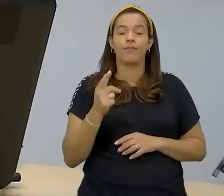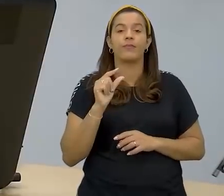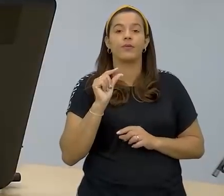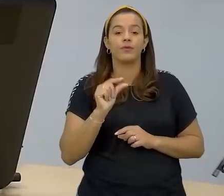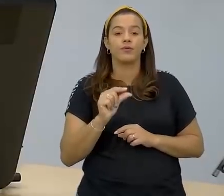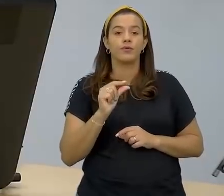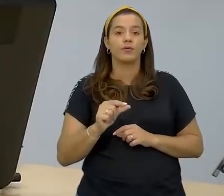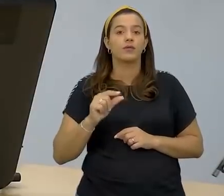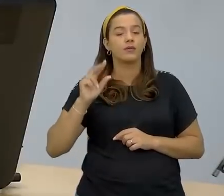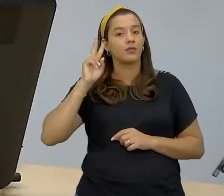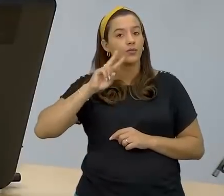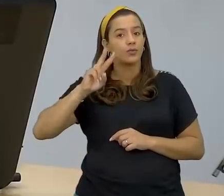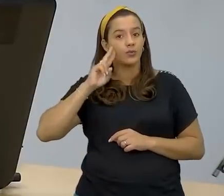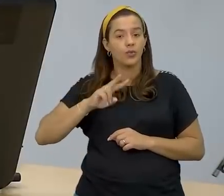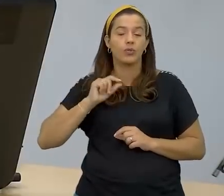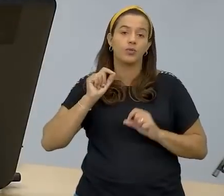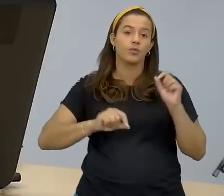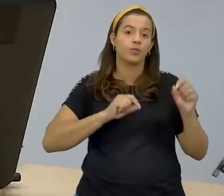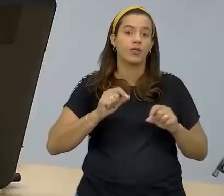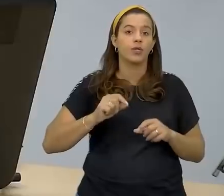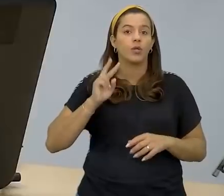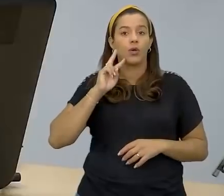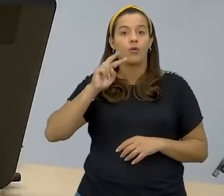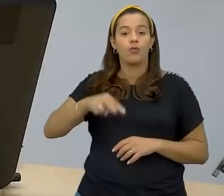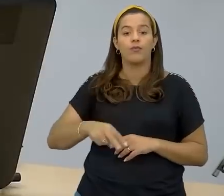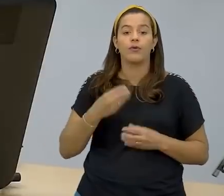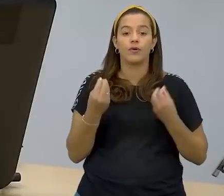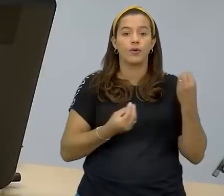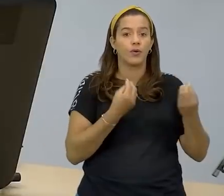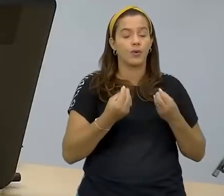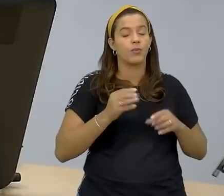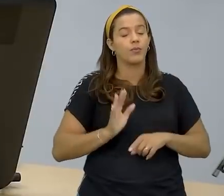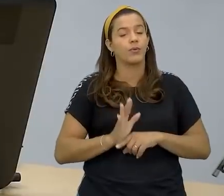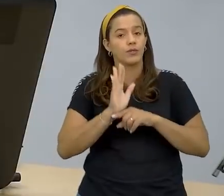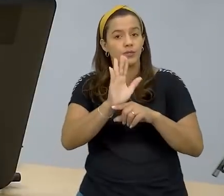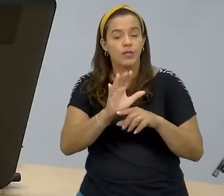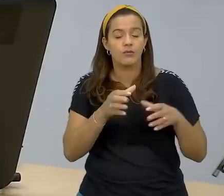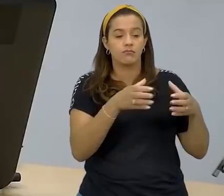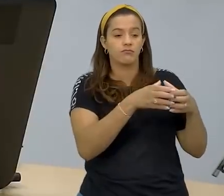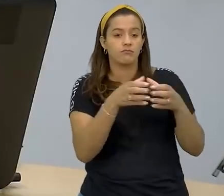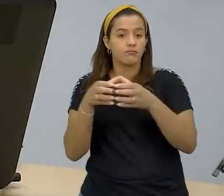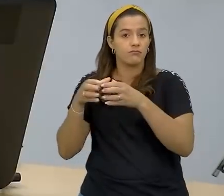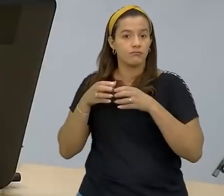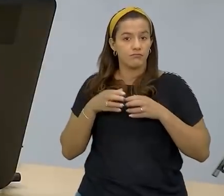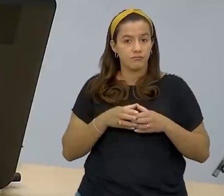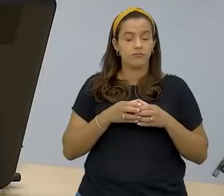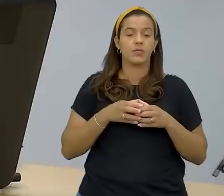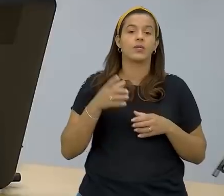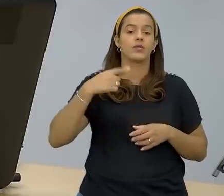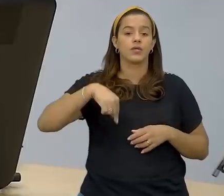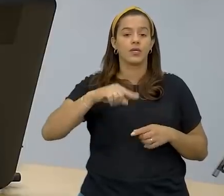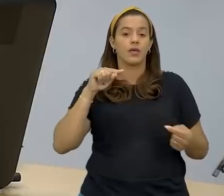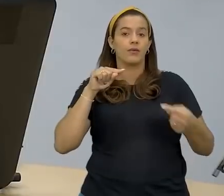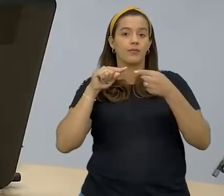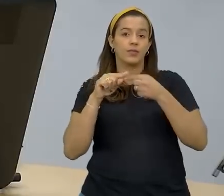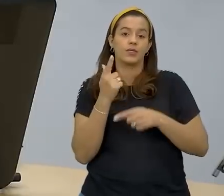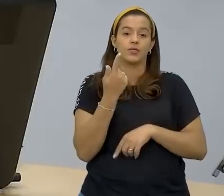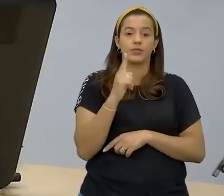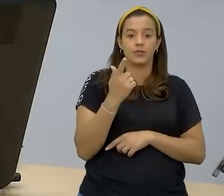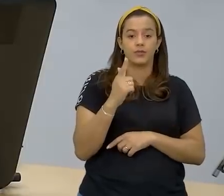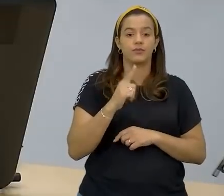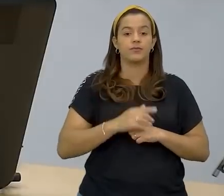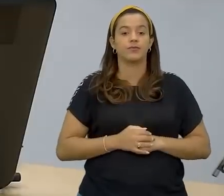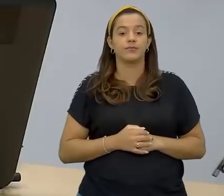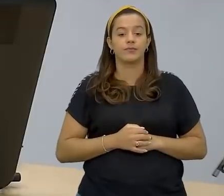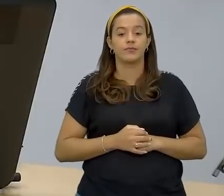com história, né? Agora a gente vai ver como a gente consegue trabalhar esses agrupamentos no caso aí da geografia. Então, a gente tem